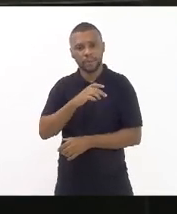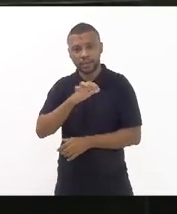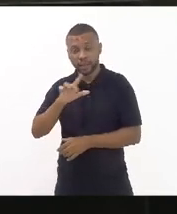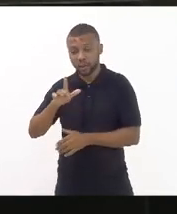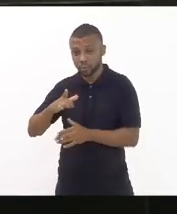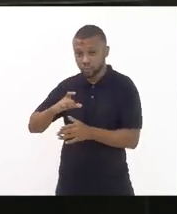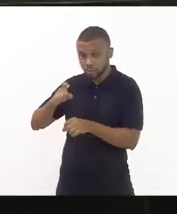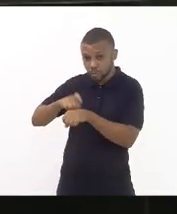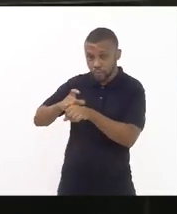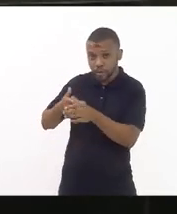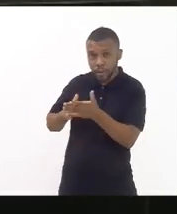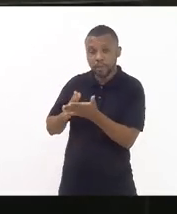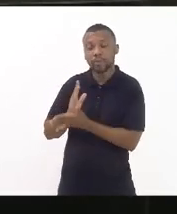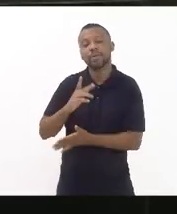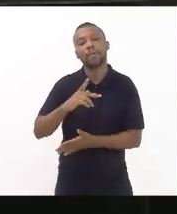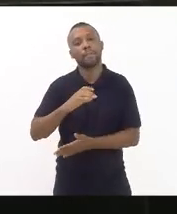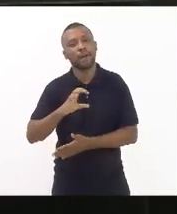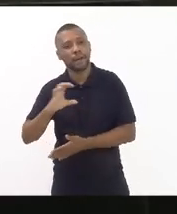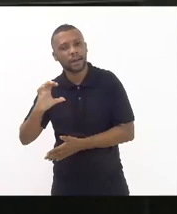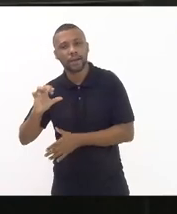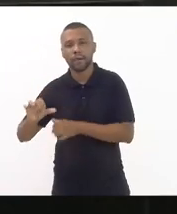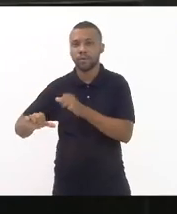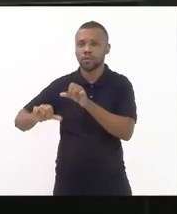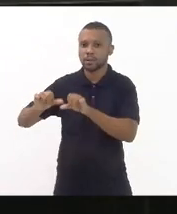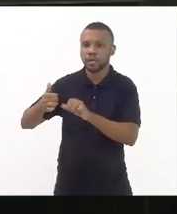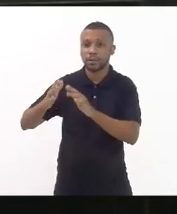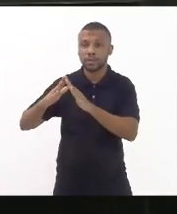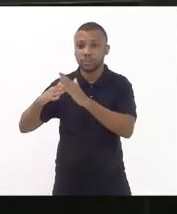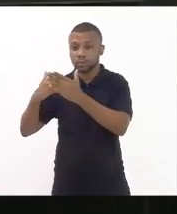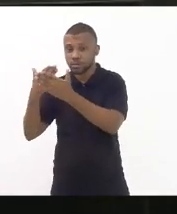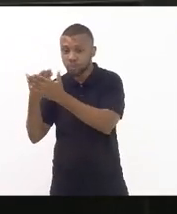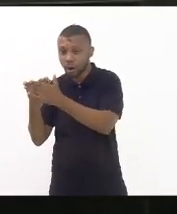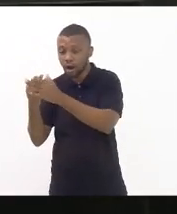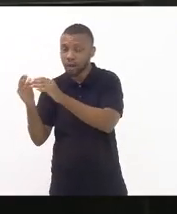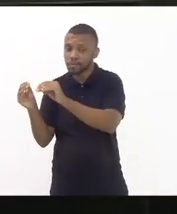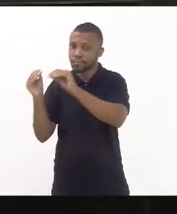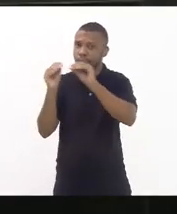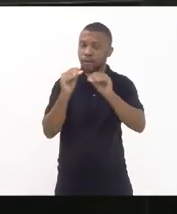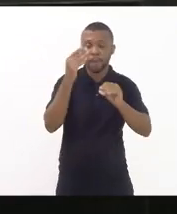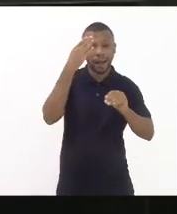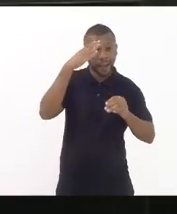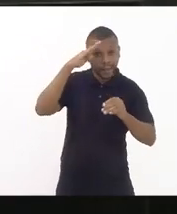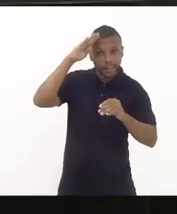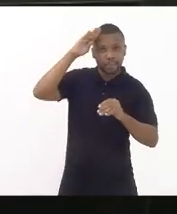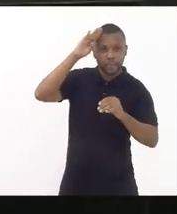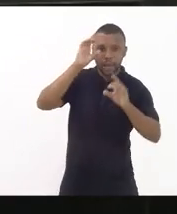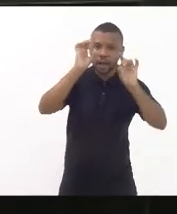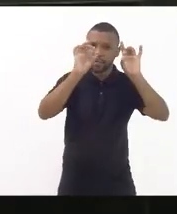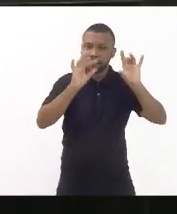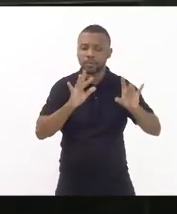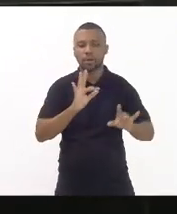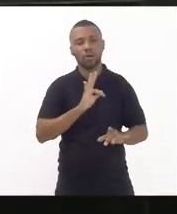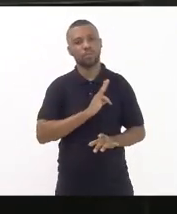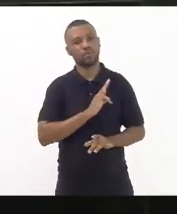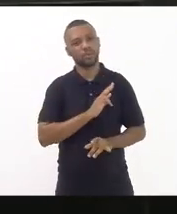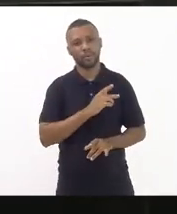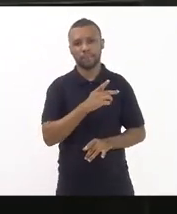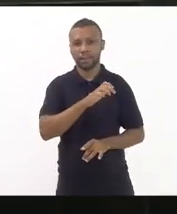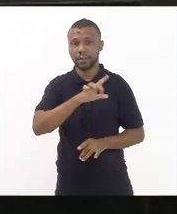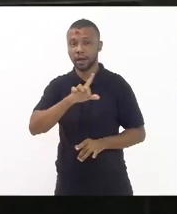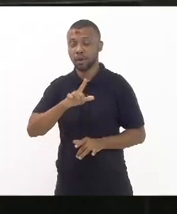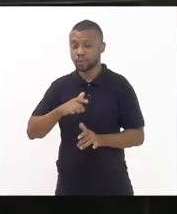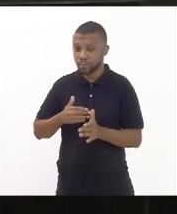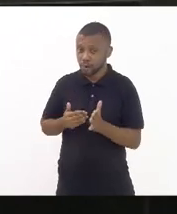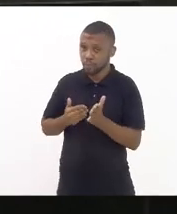A mudança da escola de gestão penitenciária para a Academia Especializada de Polícia Penal, devendo ser dirigida a partir do